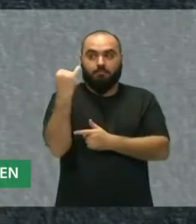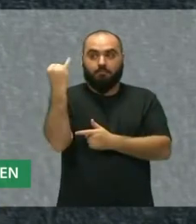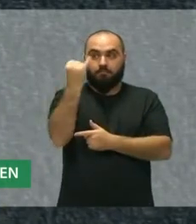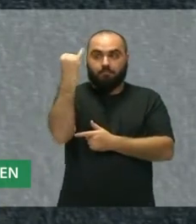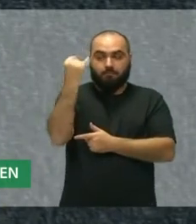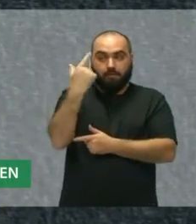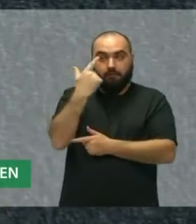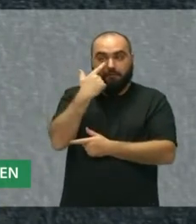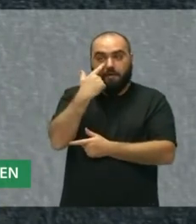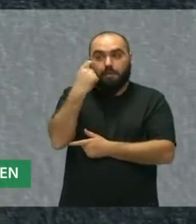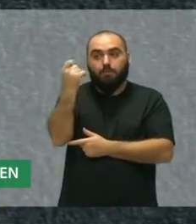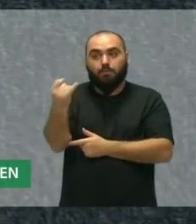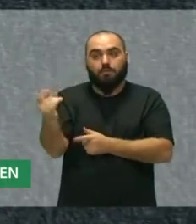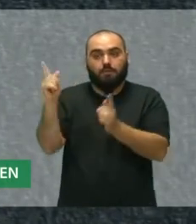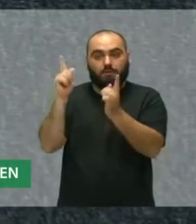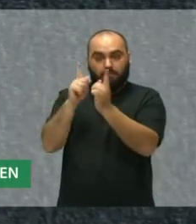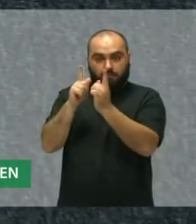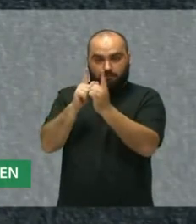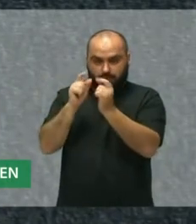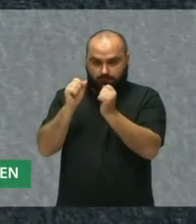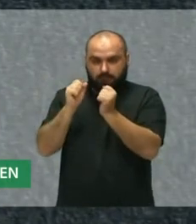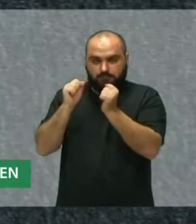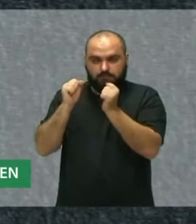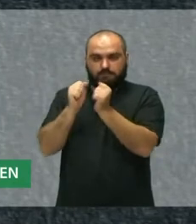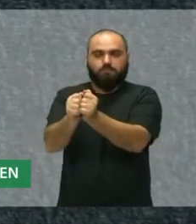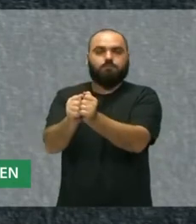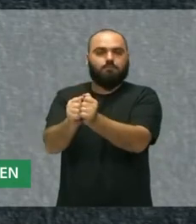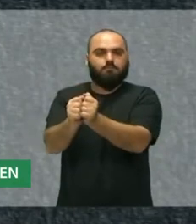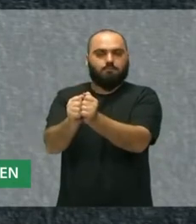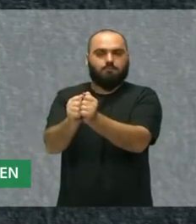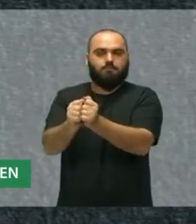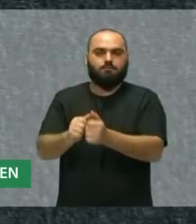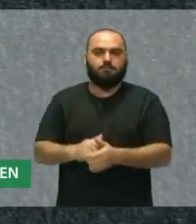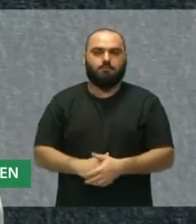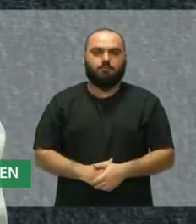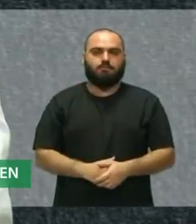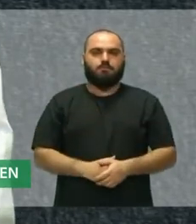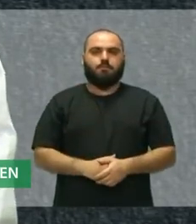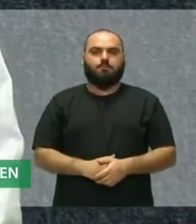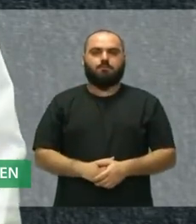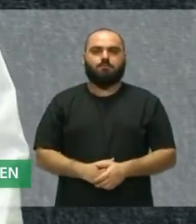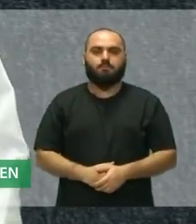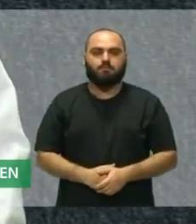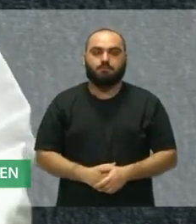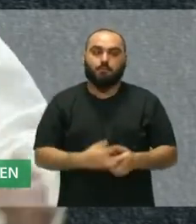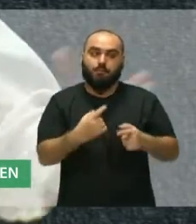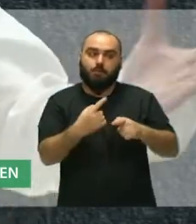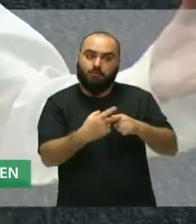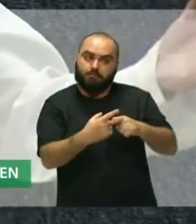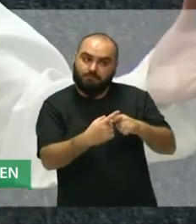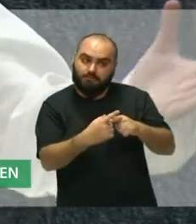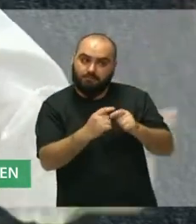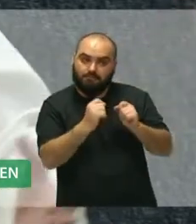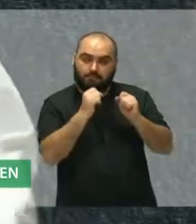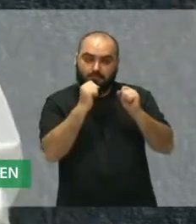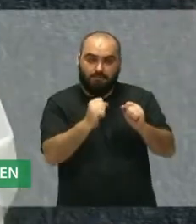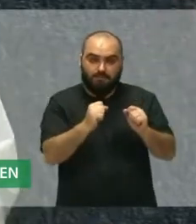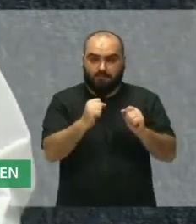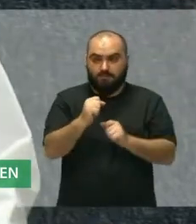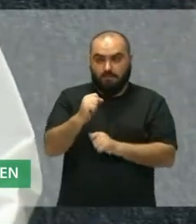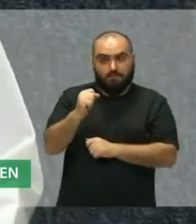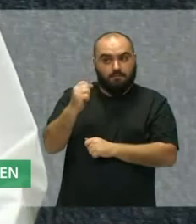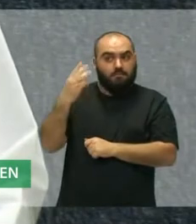número de atendimentos, não é verdade? Porque, bom, nós podemos receber 11 milhões do município,